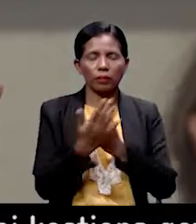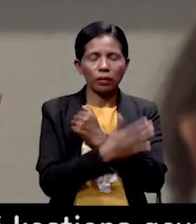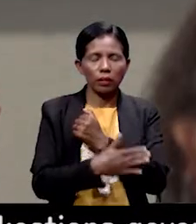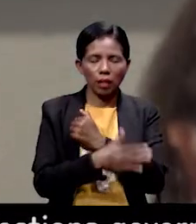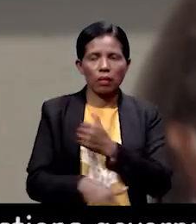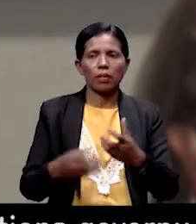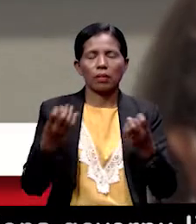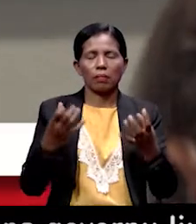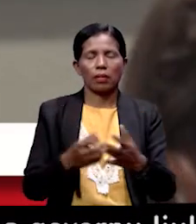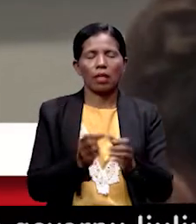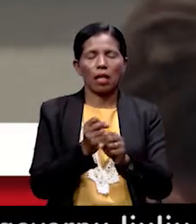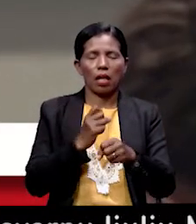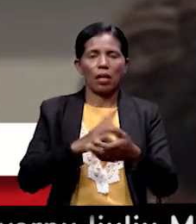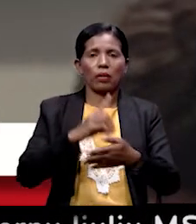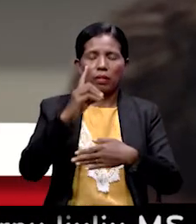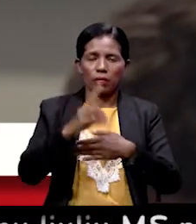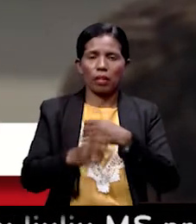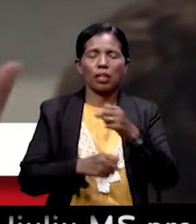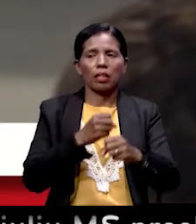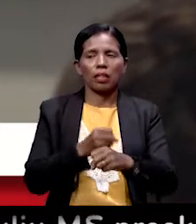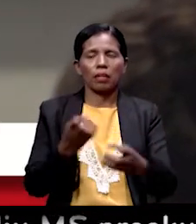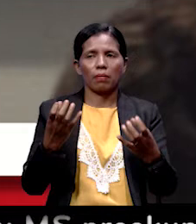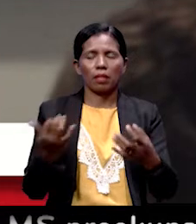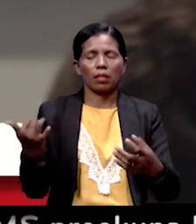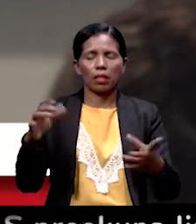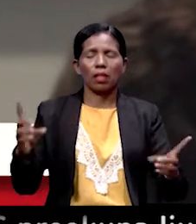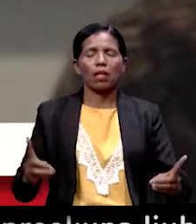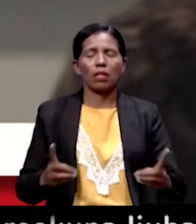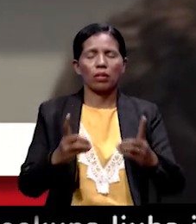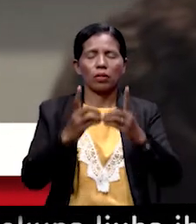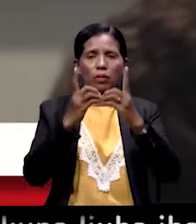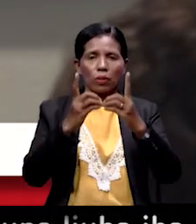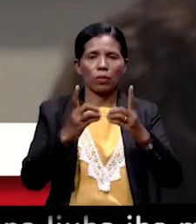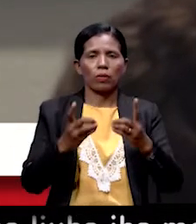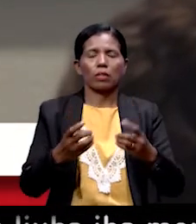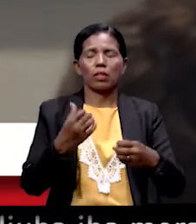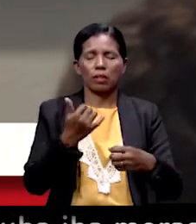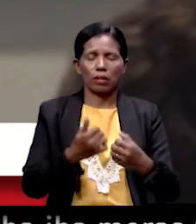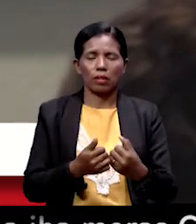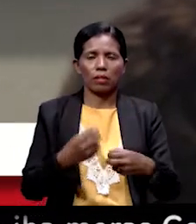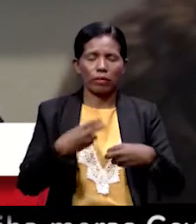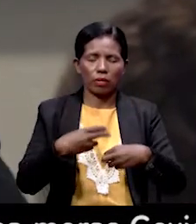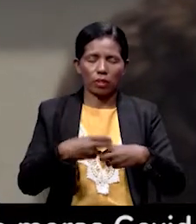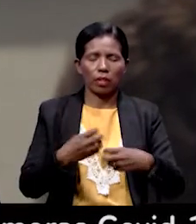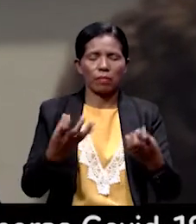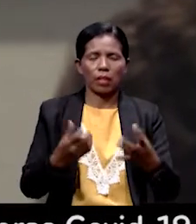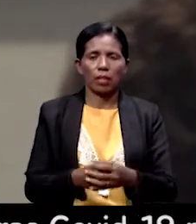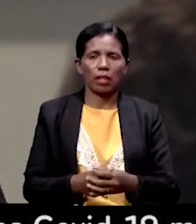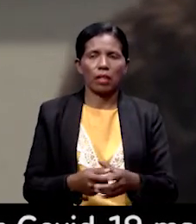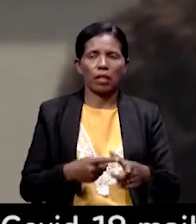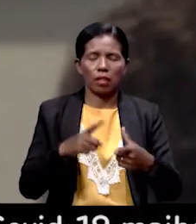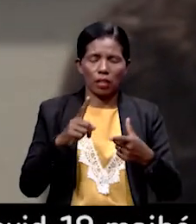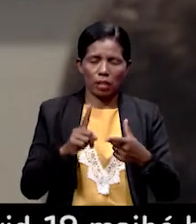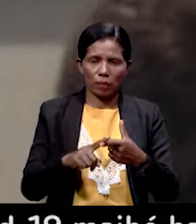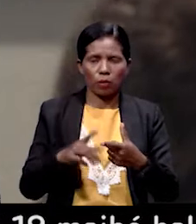barakmos, halo desenvolvimento durante tinang barakmos sira enfrenta deficiências oioin. Portanto, pandemia ida ne mai nia expõe